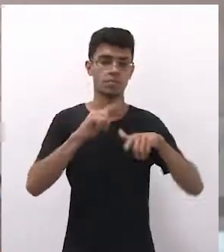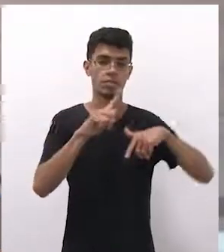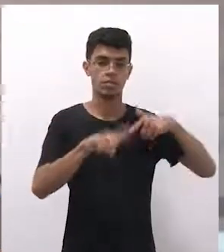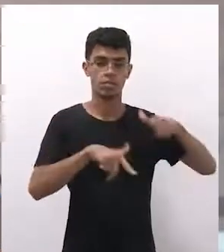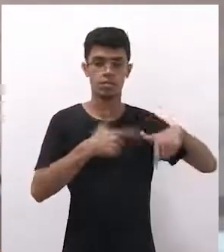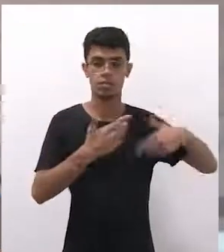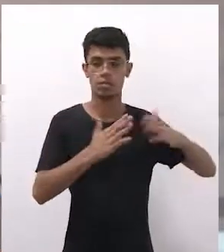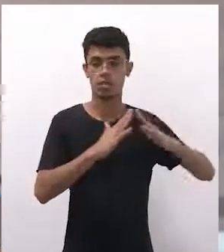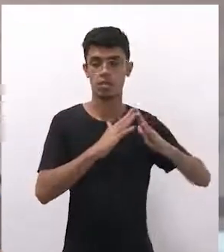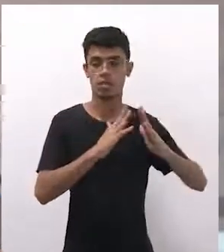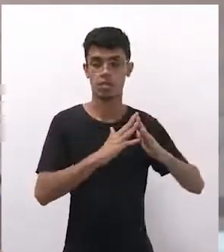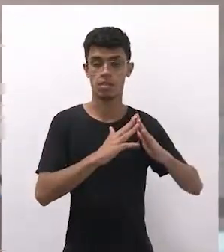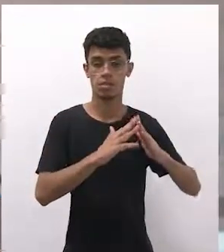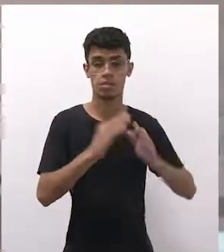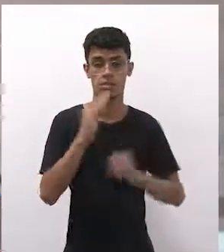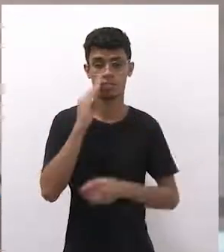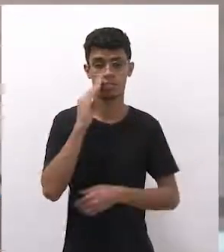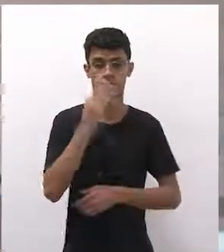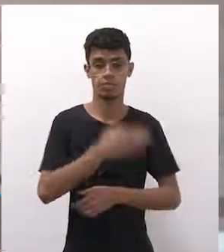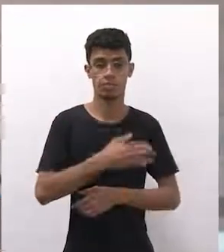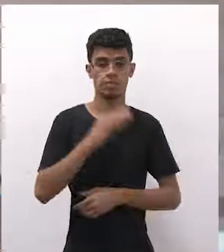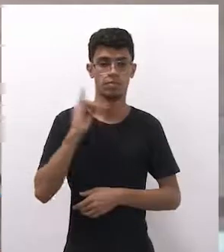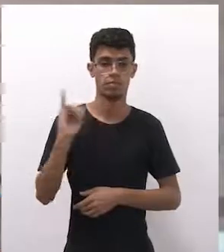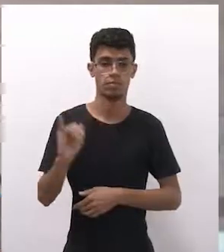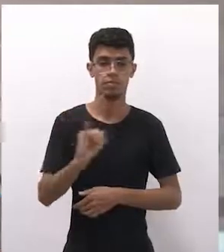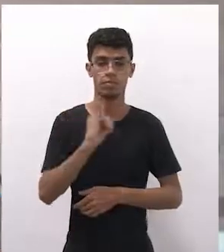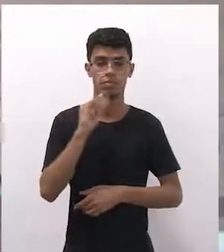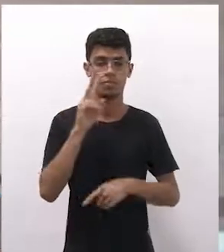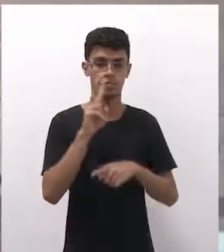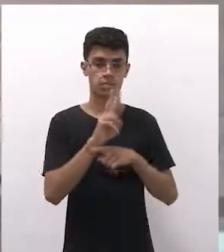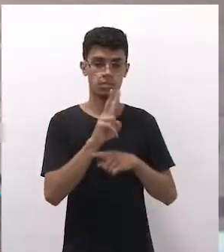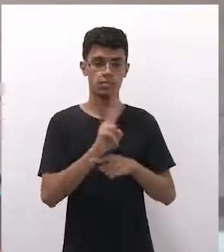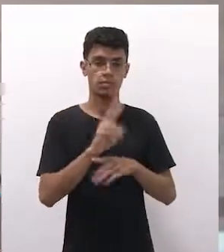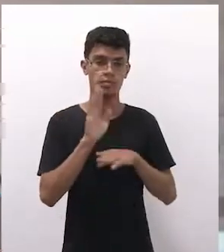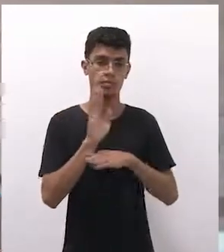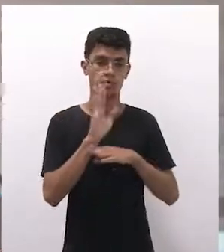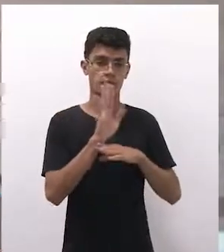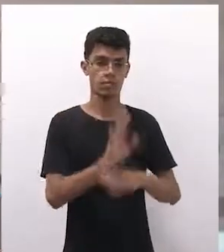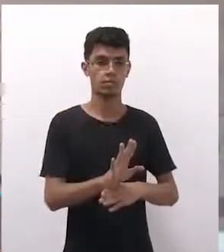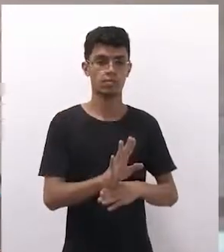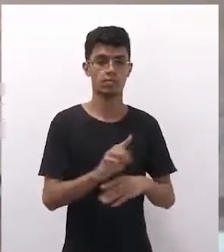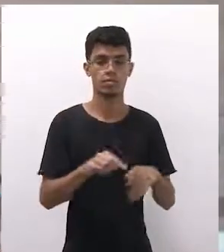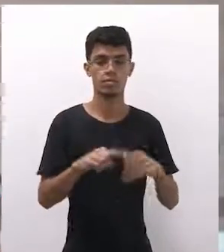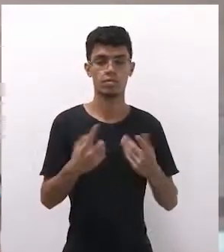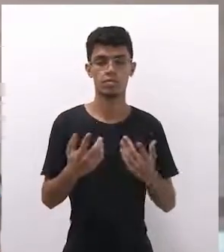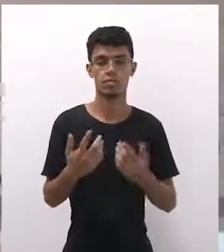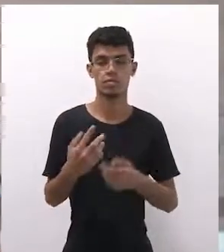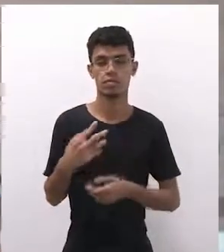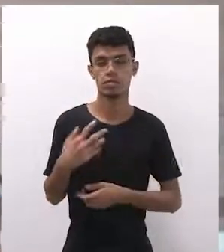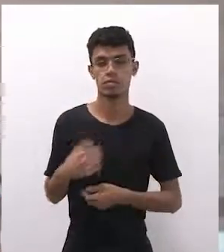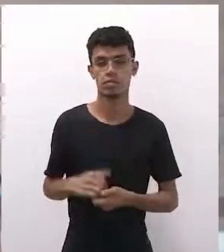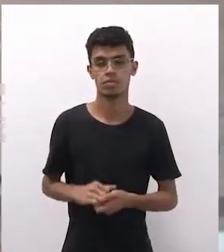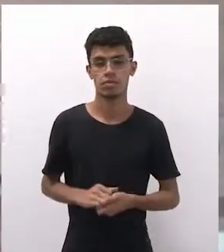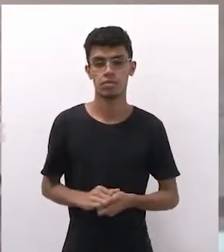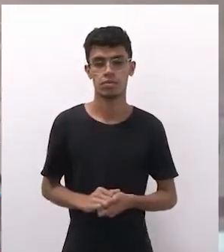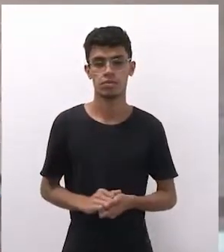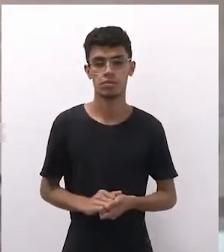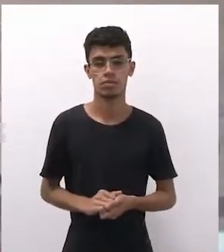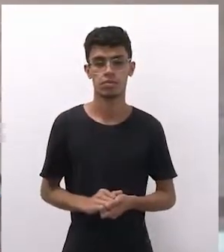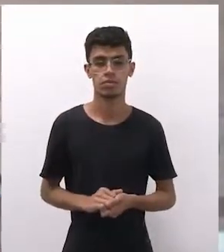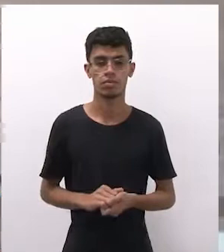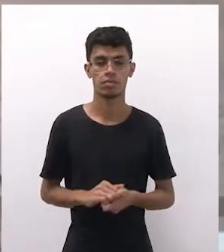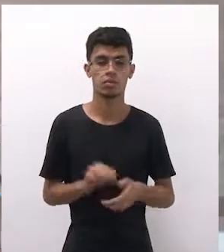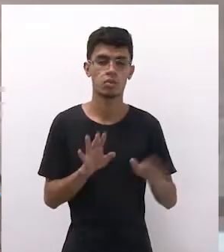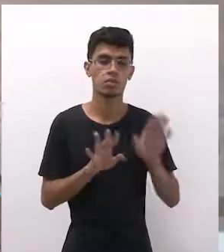são atividades essenciais, né, atividades de cuidado, mas essa desvalorização do cuidado que a gente